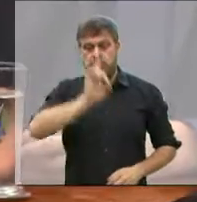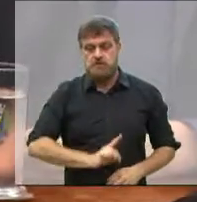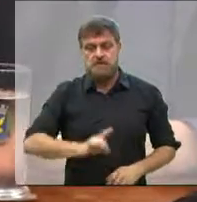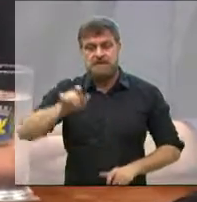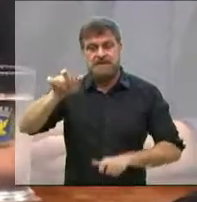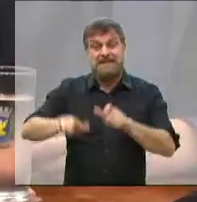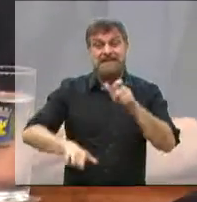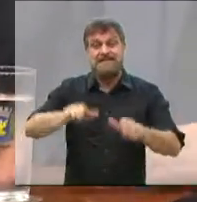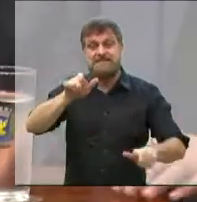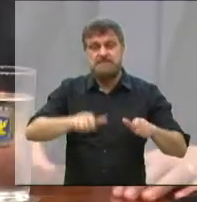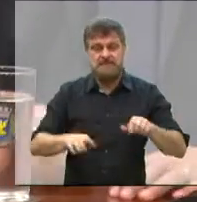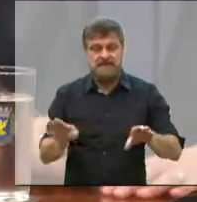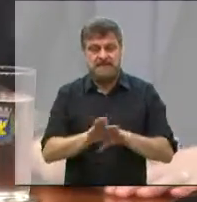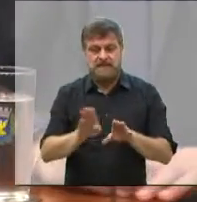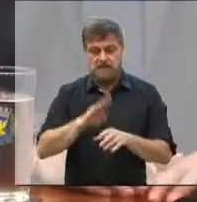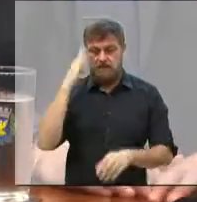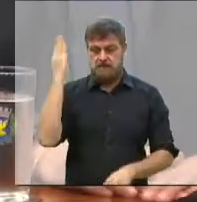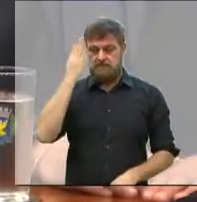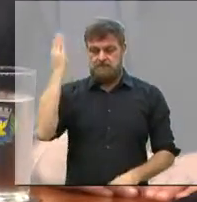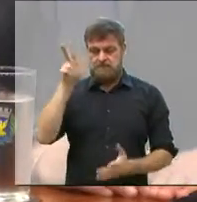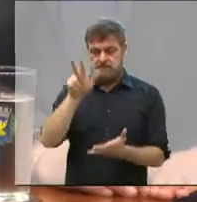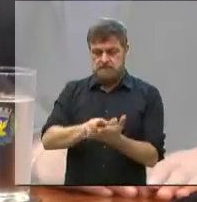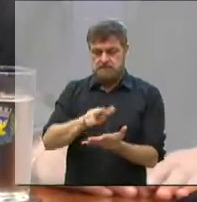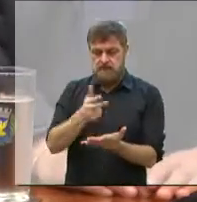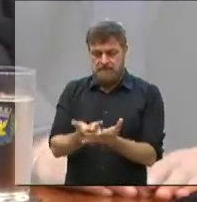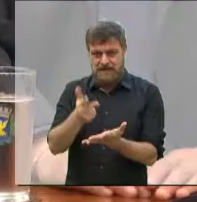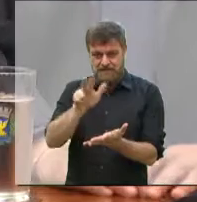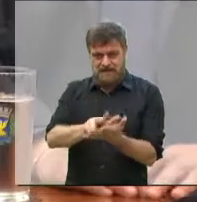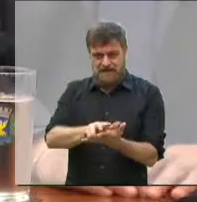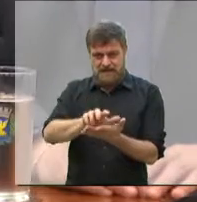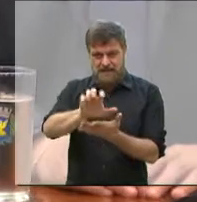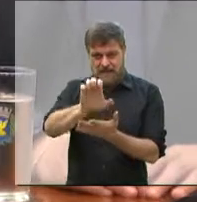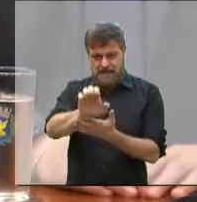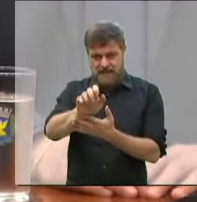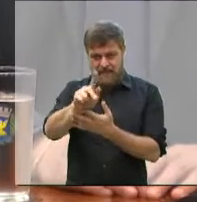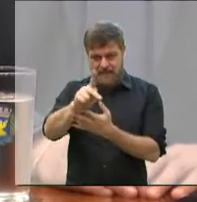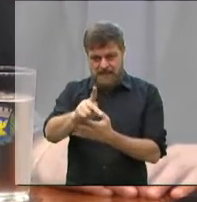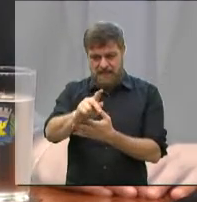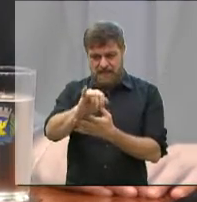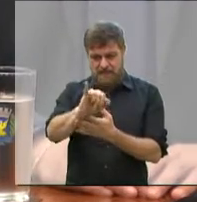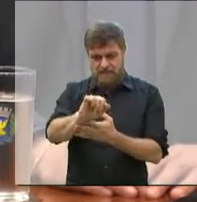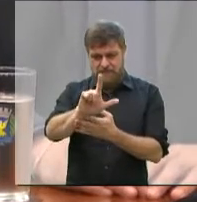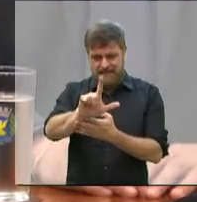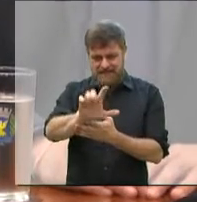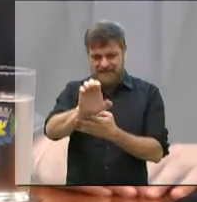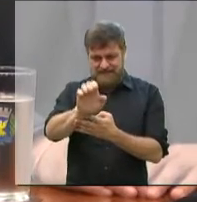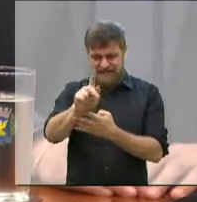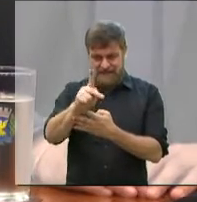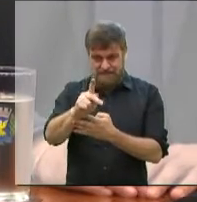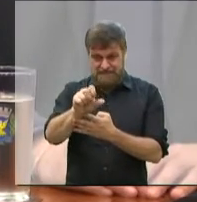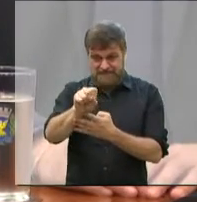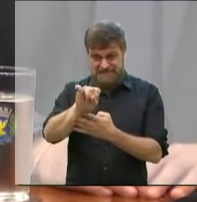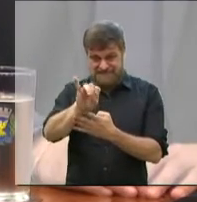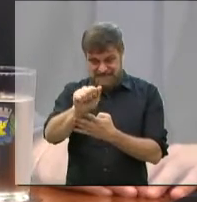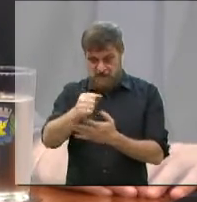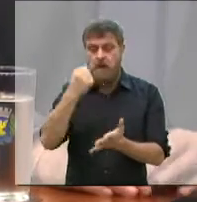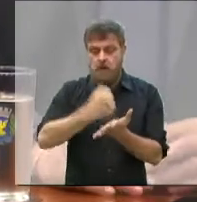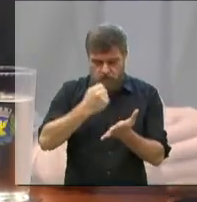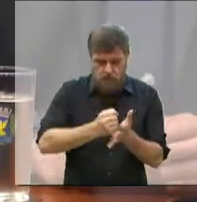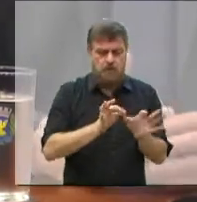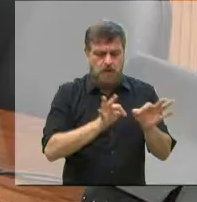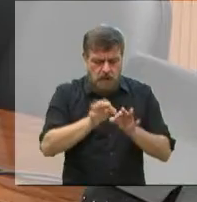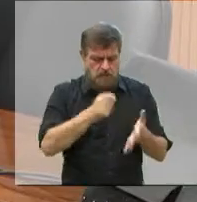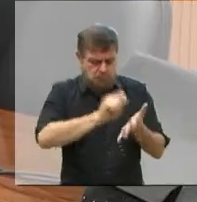das pessoas com epilepsia. Já fiz uma audiência e vou protocolar esse projeto